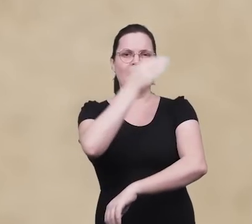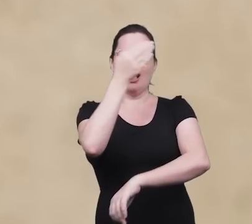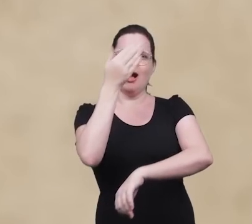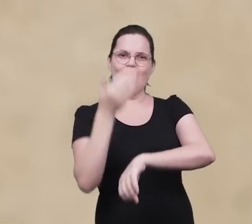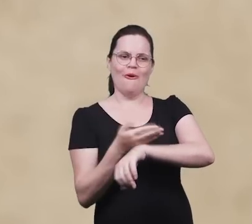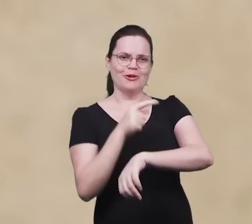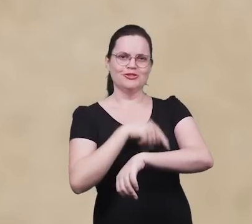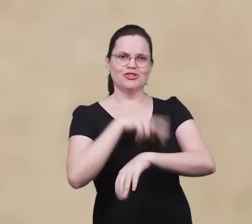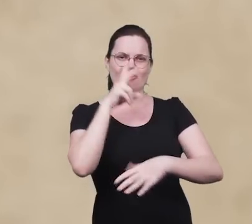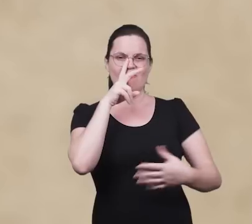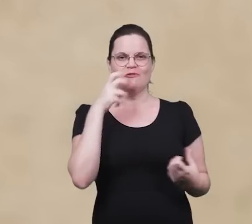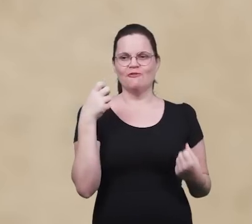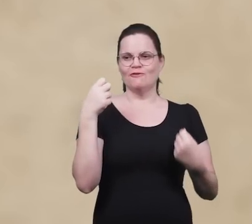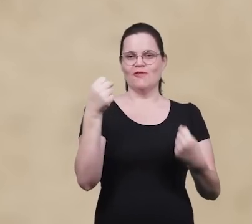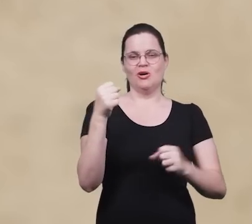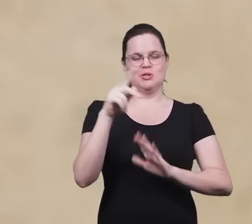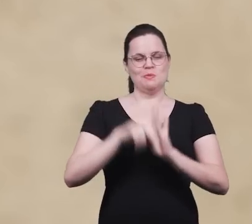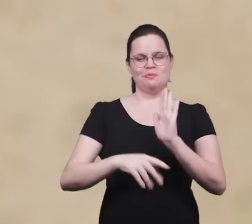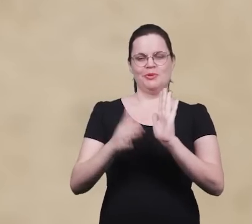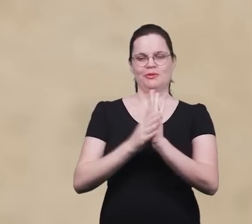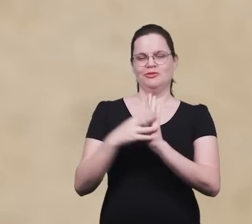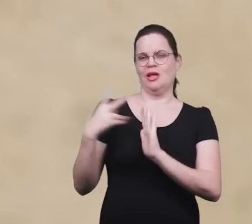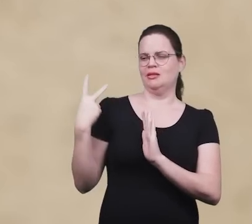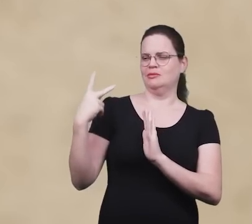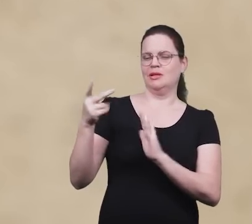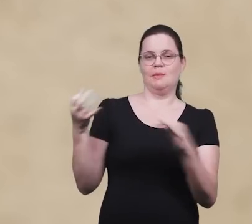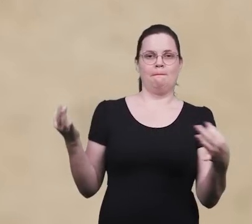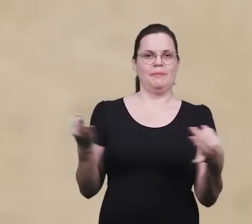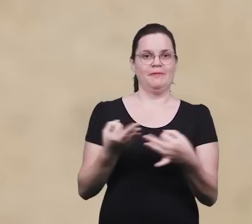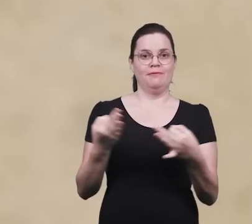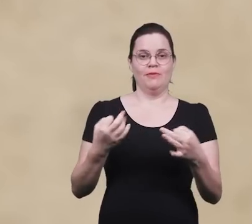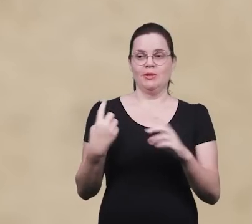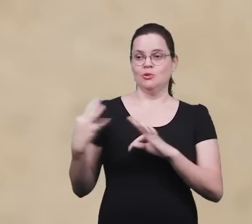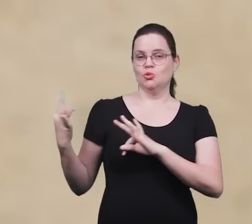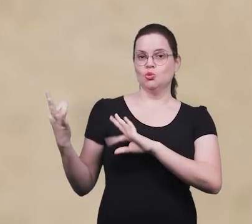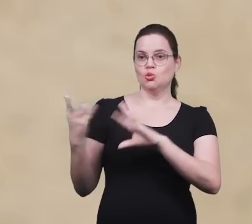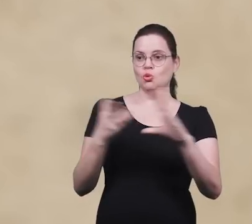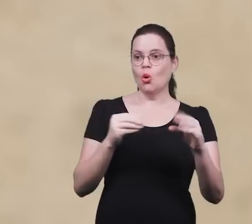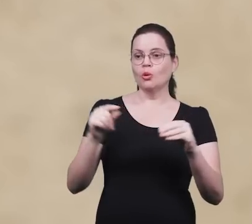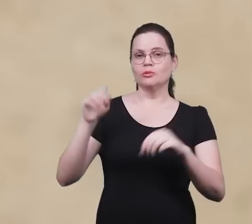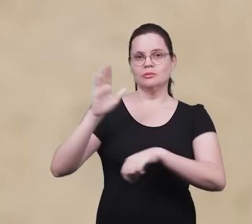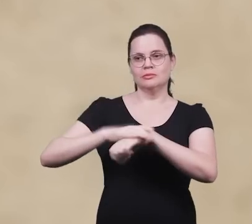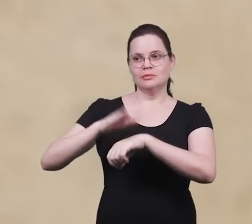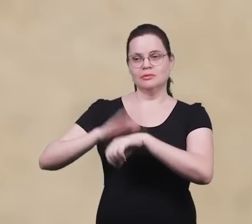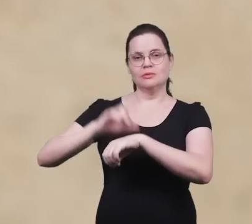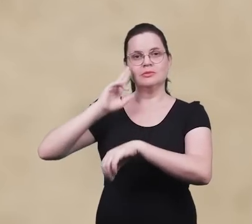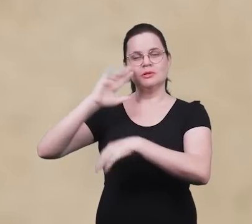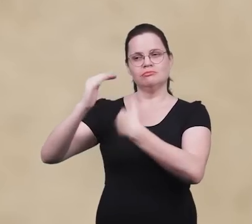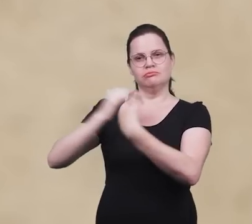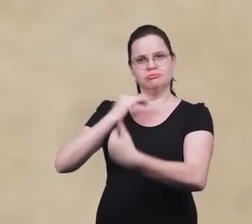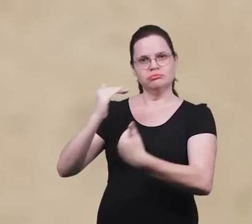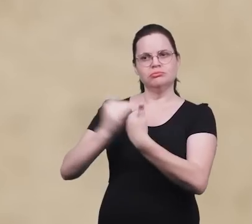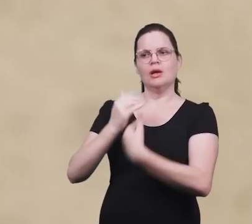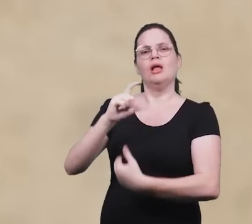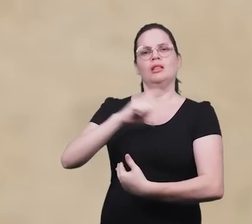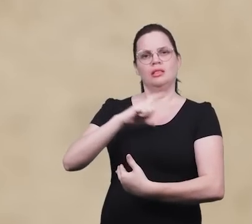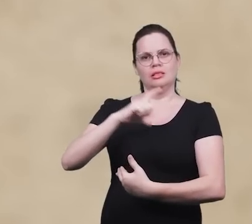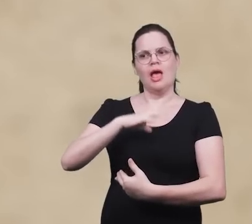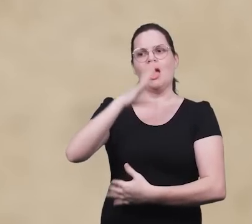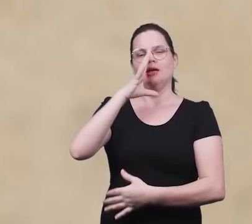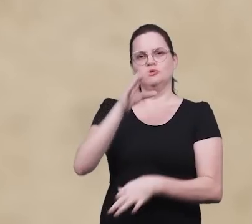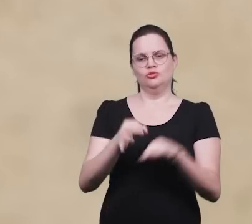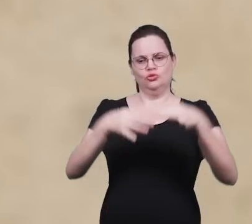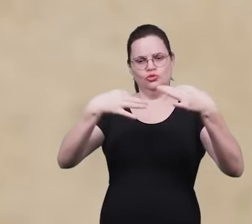perfeita, porque todos os seus caminhos juízo são. Deus é a verdade e não há nele